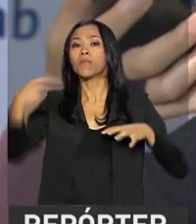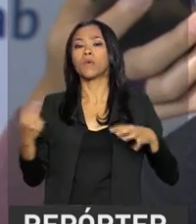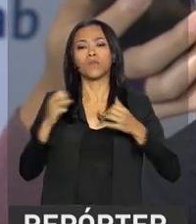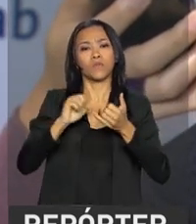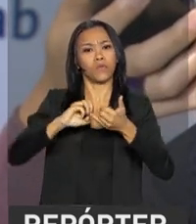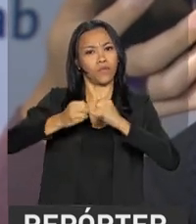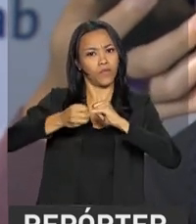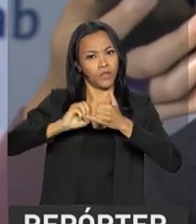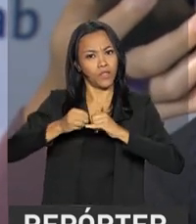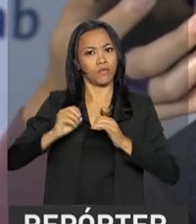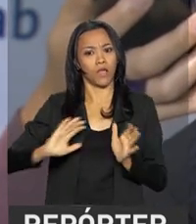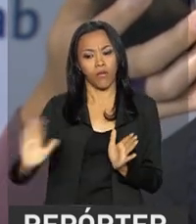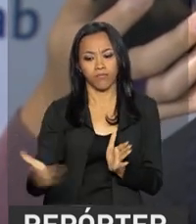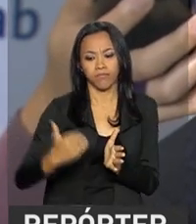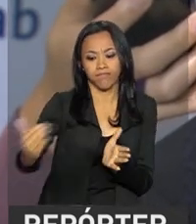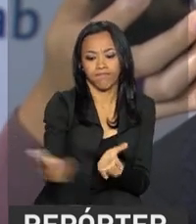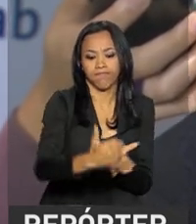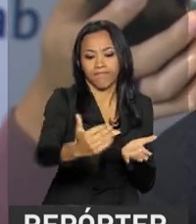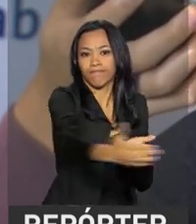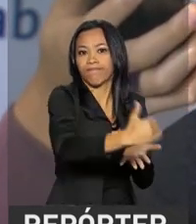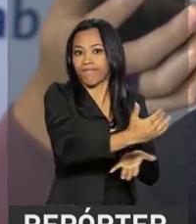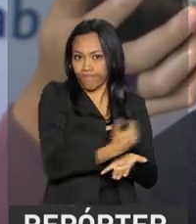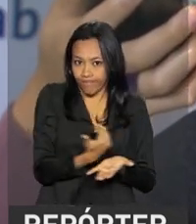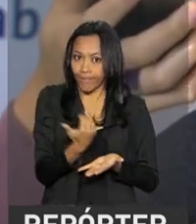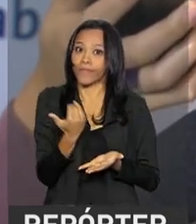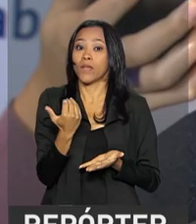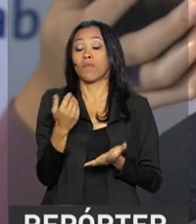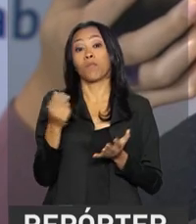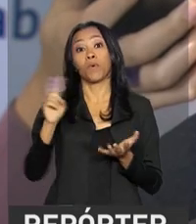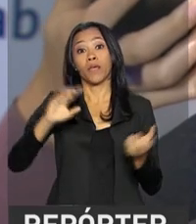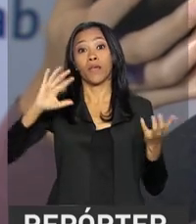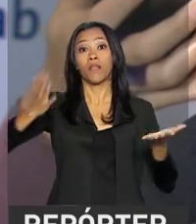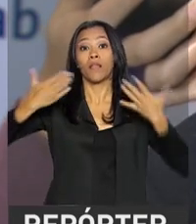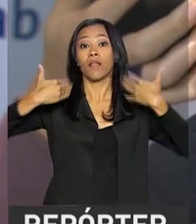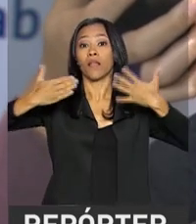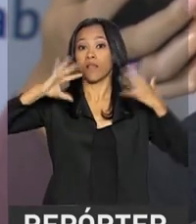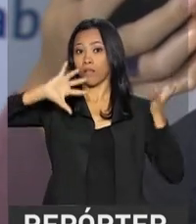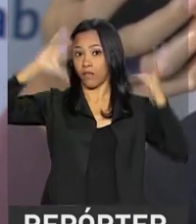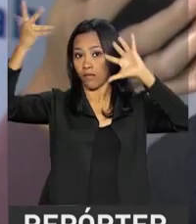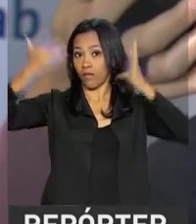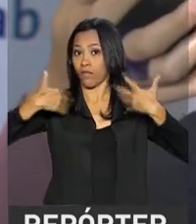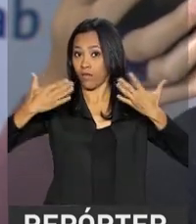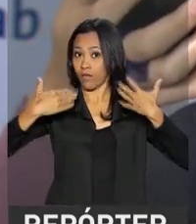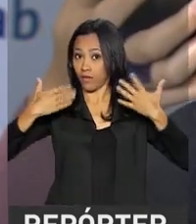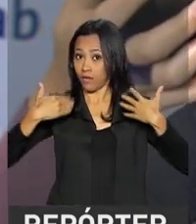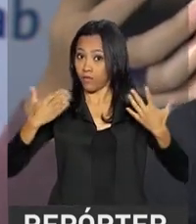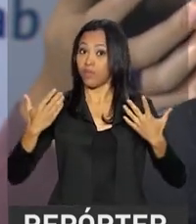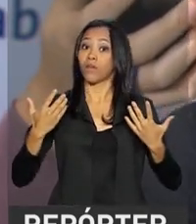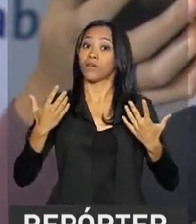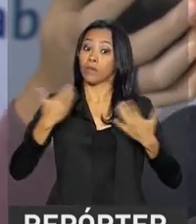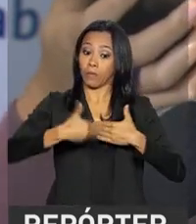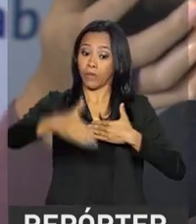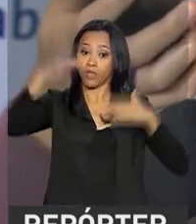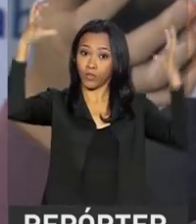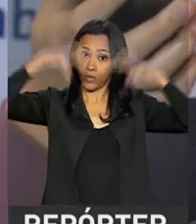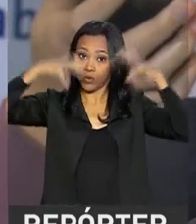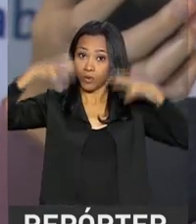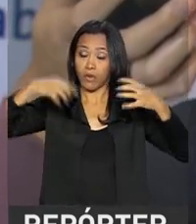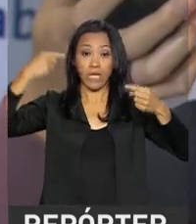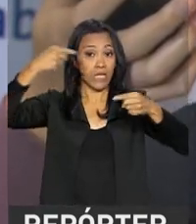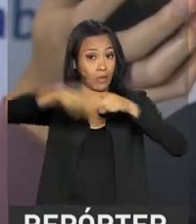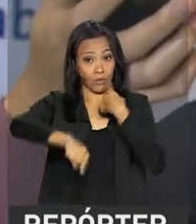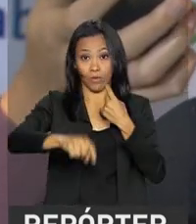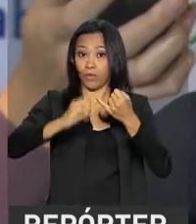sendo que o litro eo no verão a chuva ocorrem de janeiro também e feijão não gosta de chuva por outro lado o arroz